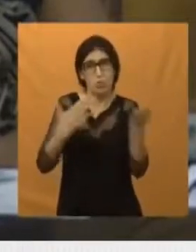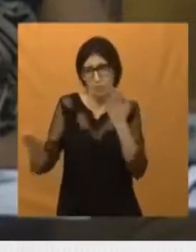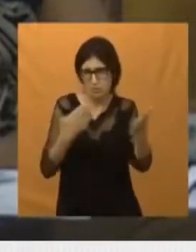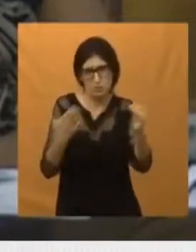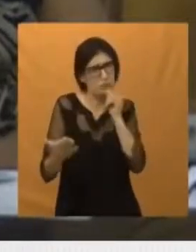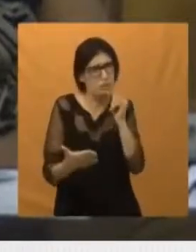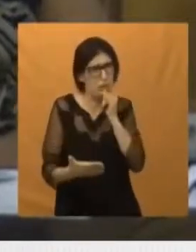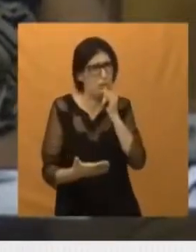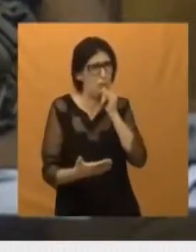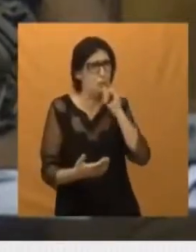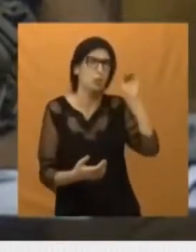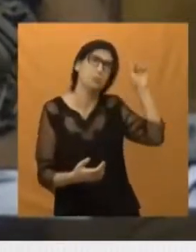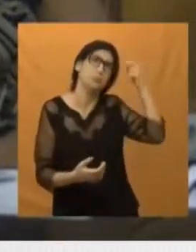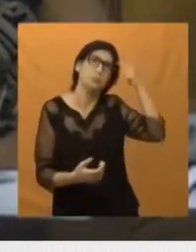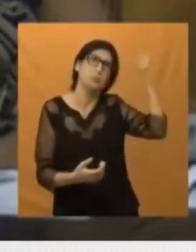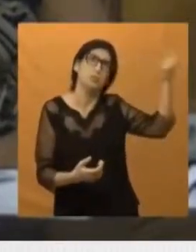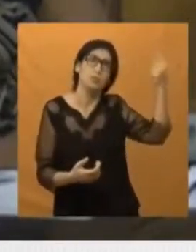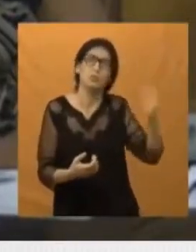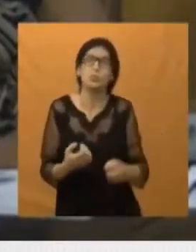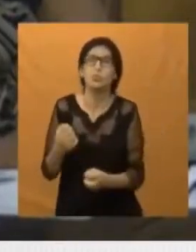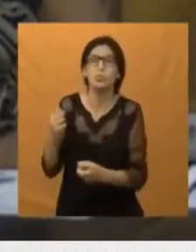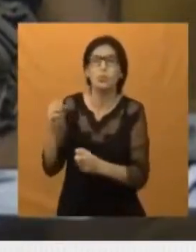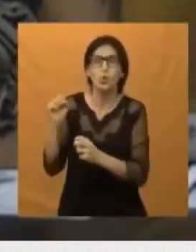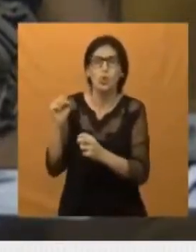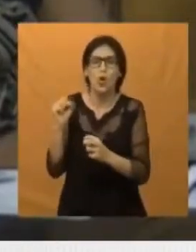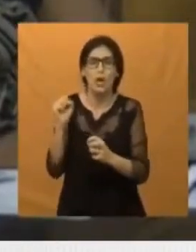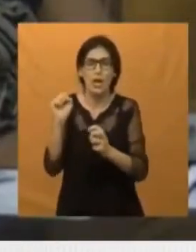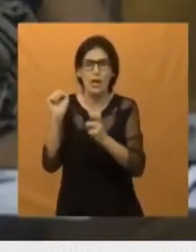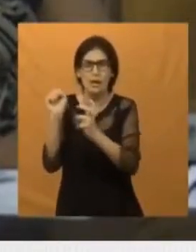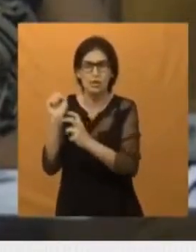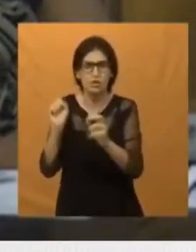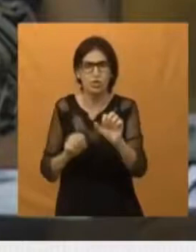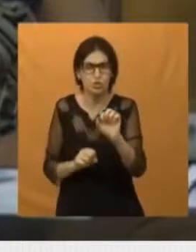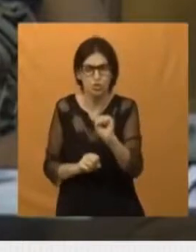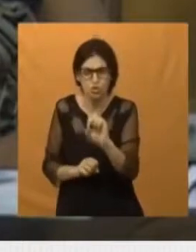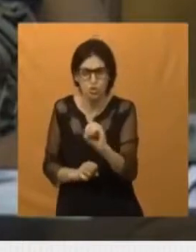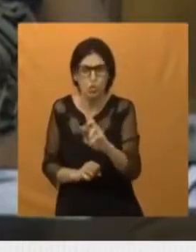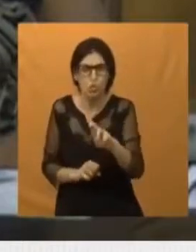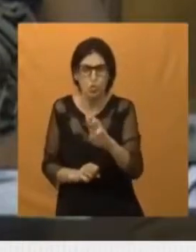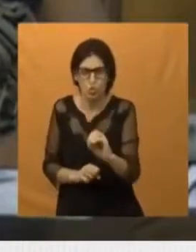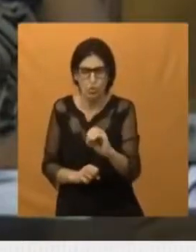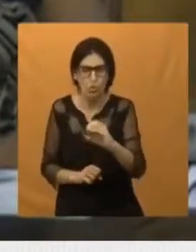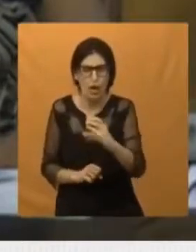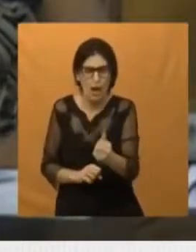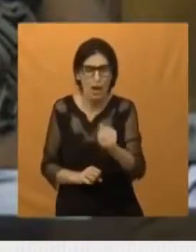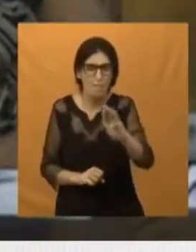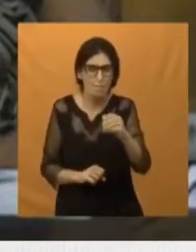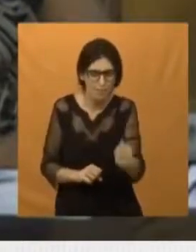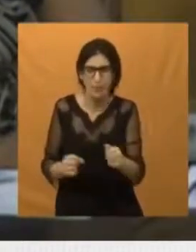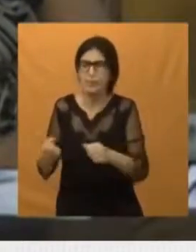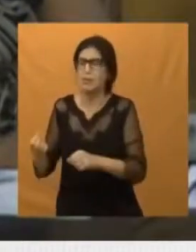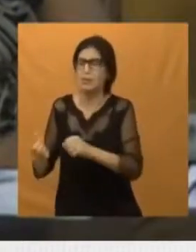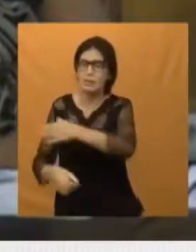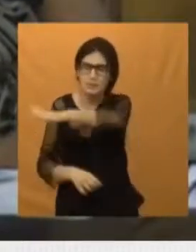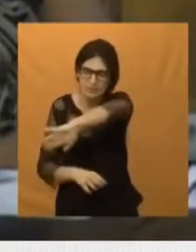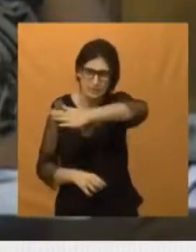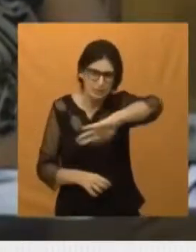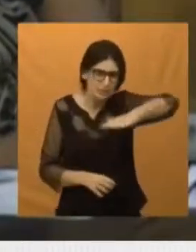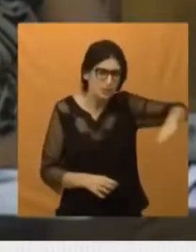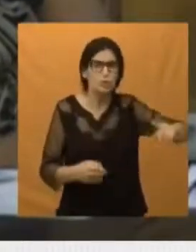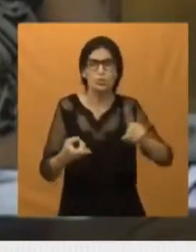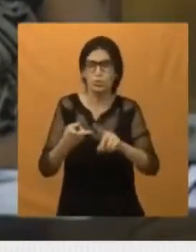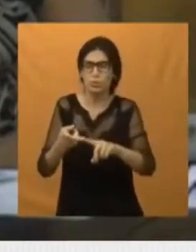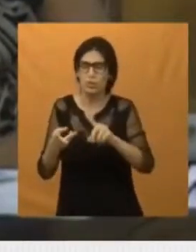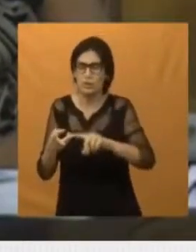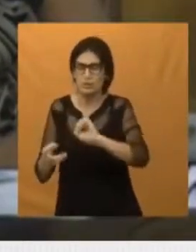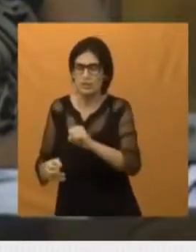de cabeça, me vem Sorocaba, me vem Santos, além do próprio município de São Paulo, poderia elencar inúmeros municípios, São Carlos, são inúmeros os municípios